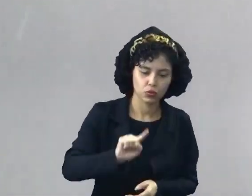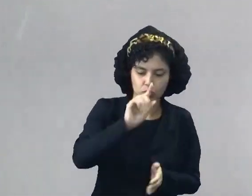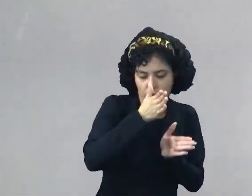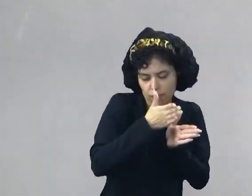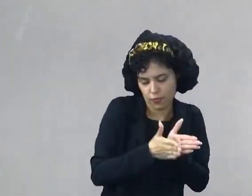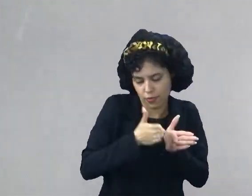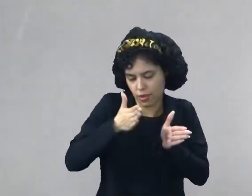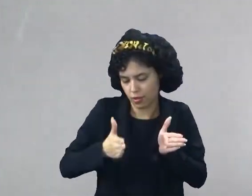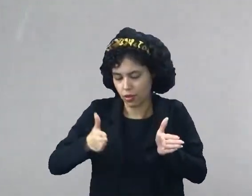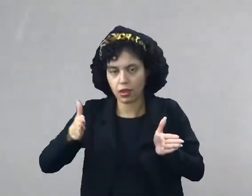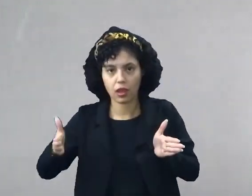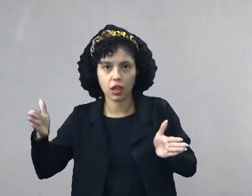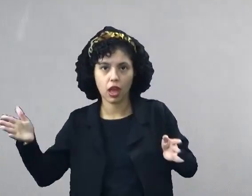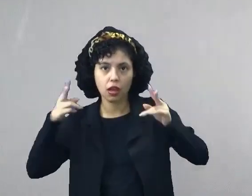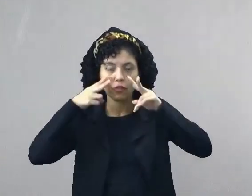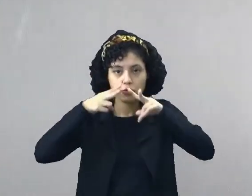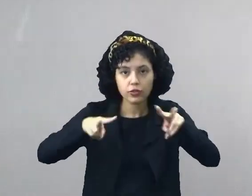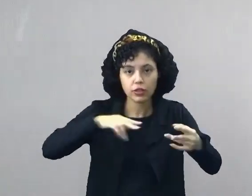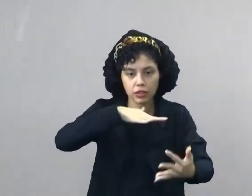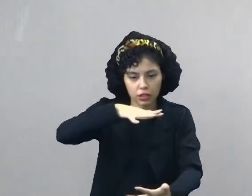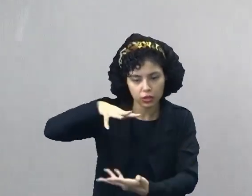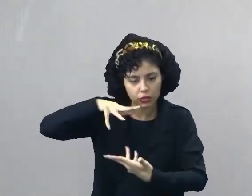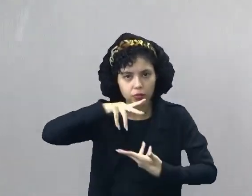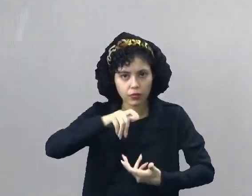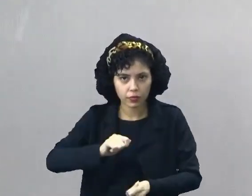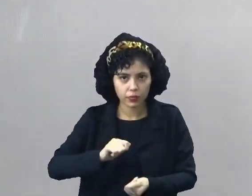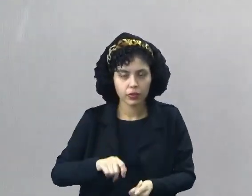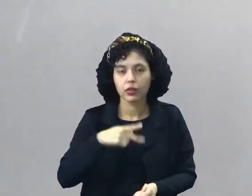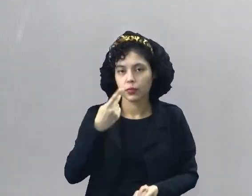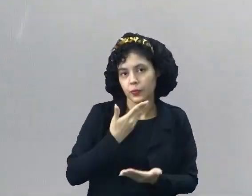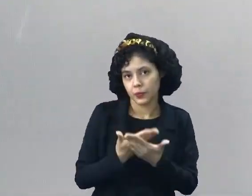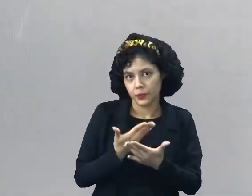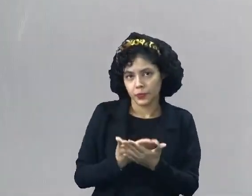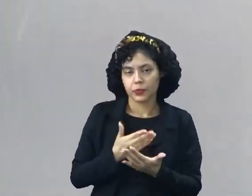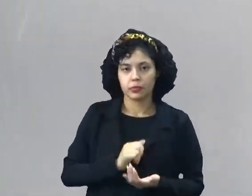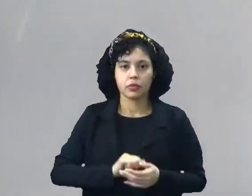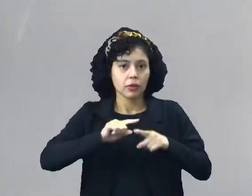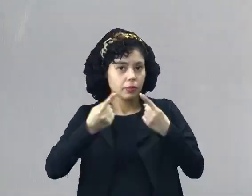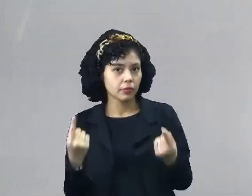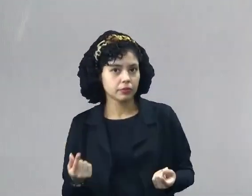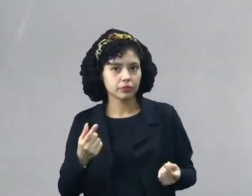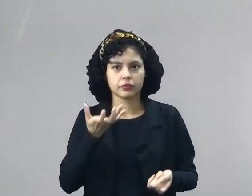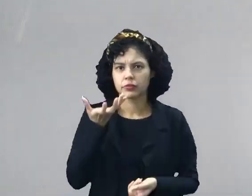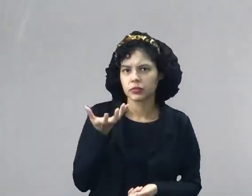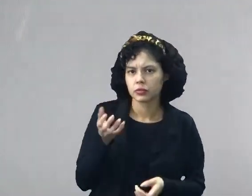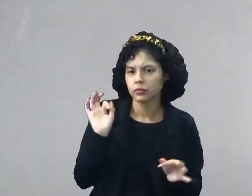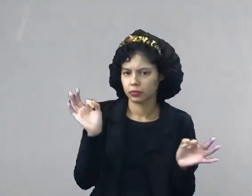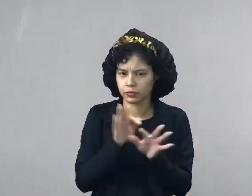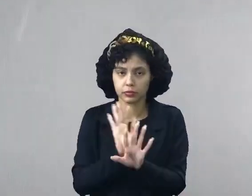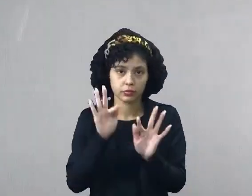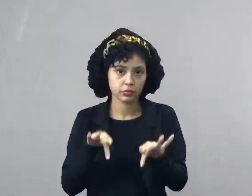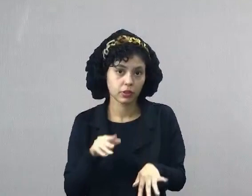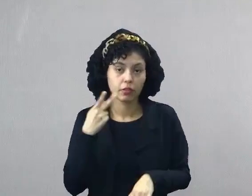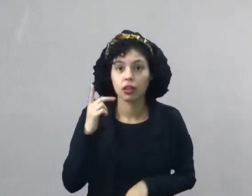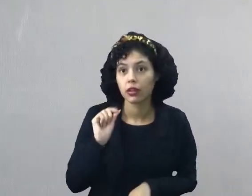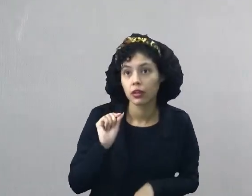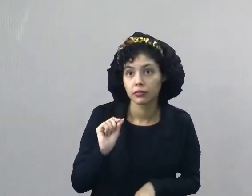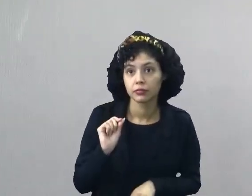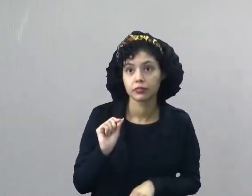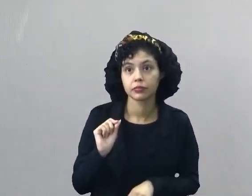né, daquela visão cíclica do mundo que a gente citou aqui na nossa aula. Mas não é que o mundo vai acabar. Eles queriam